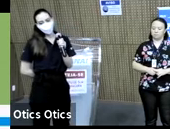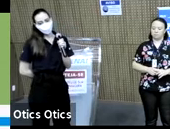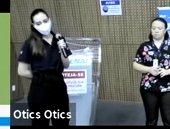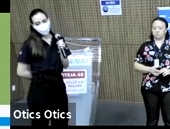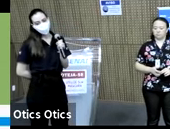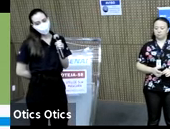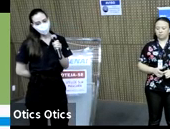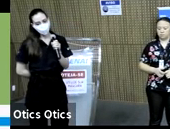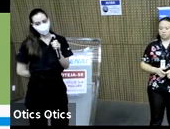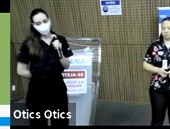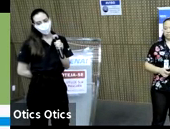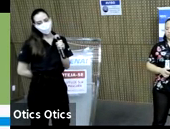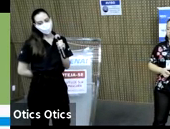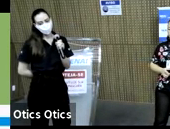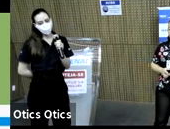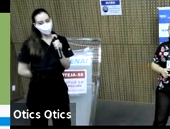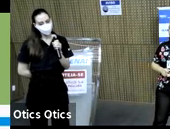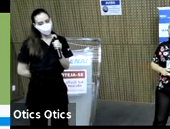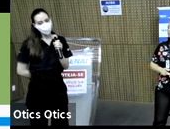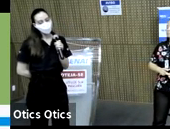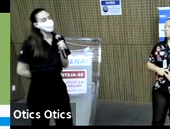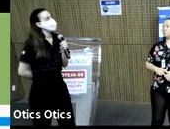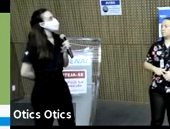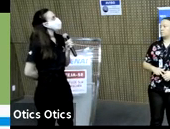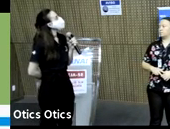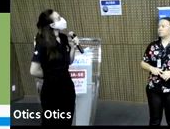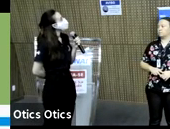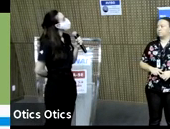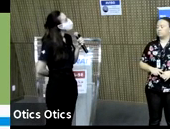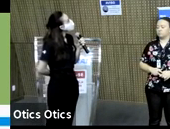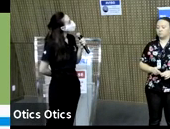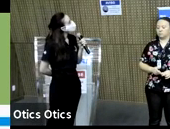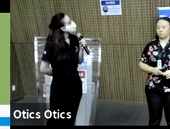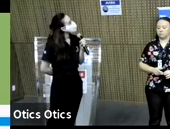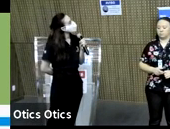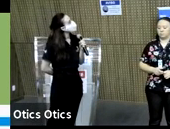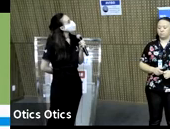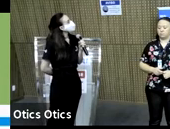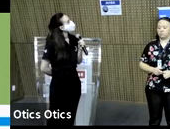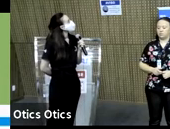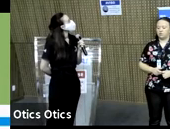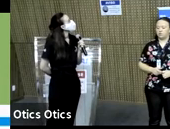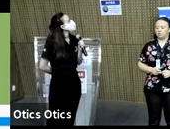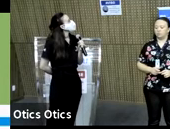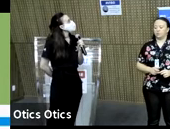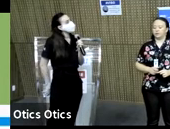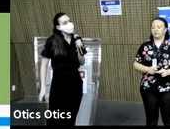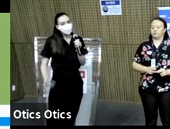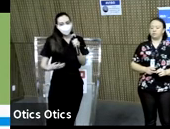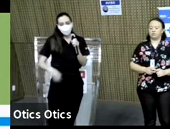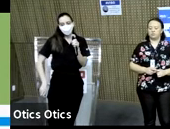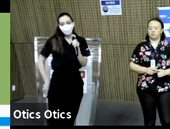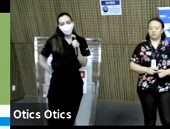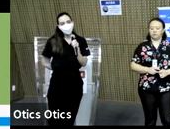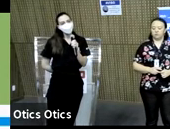de acompanhamento dessas gestantes, dessas puérperas, mas no momento da puericultura, nós temos